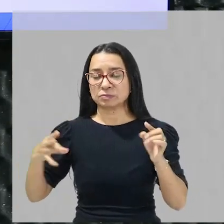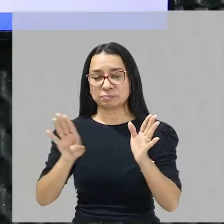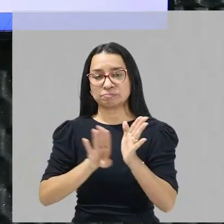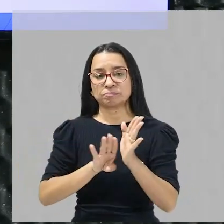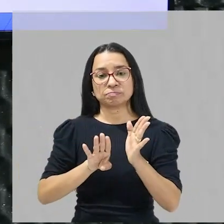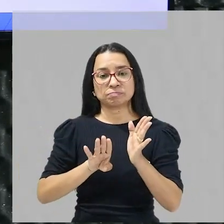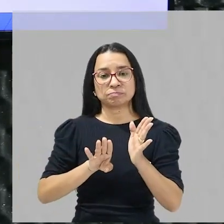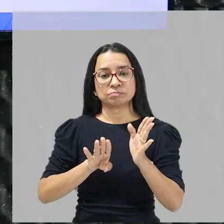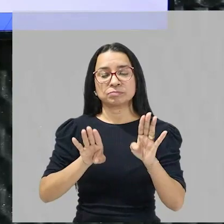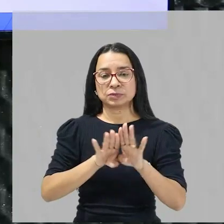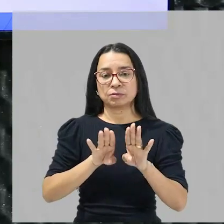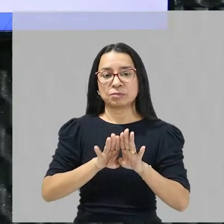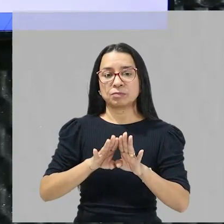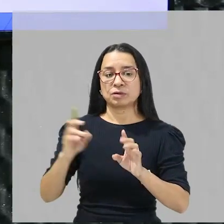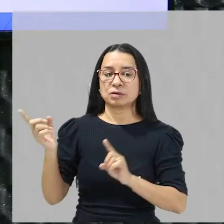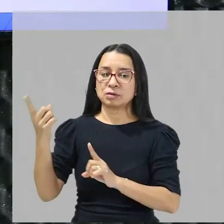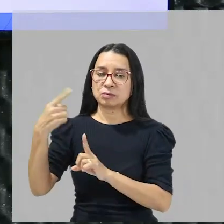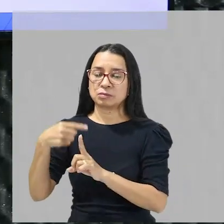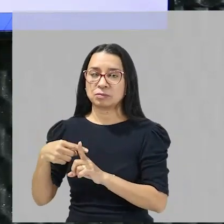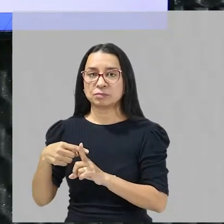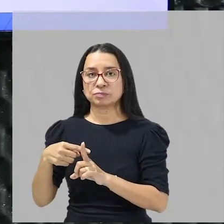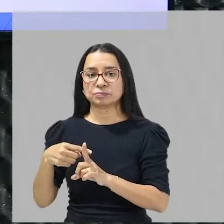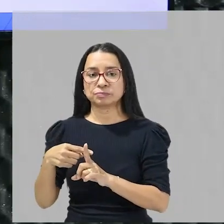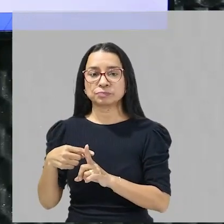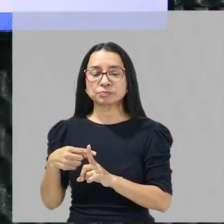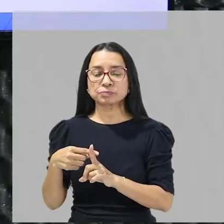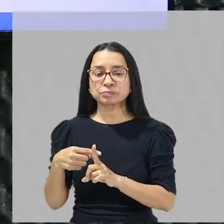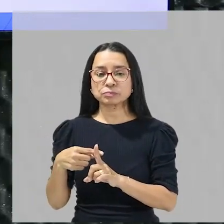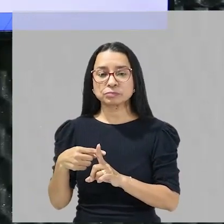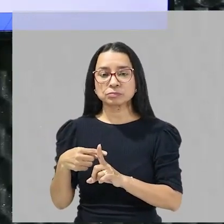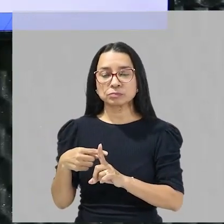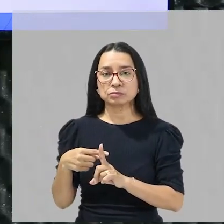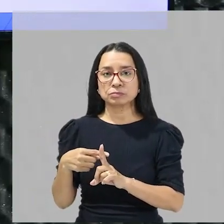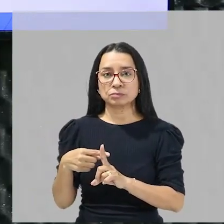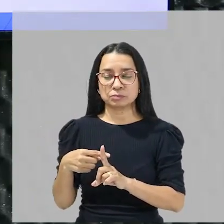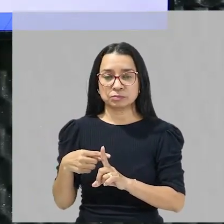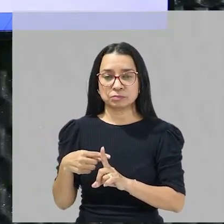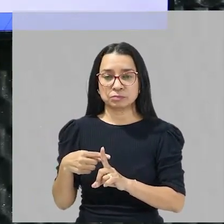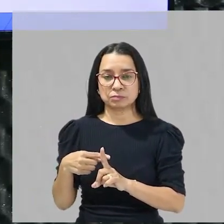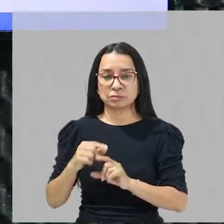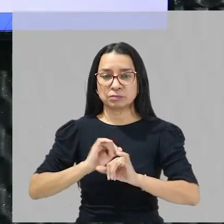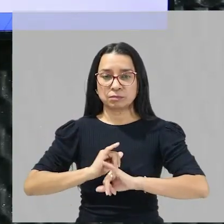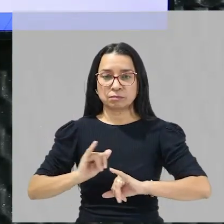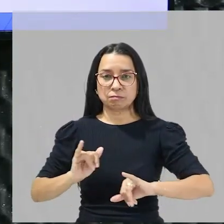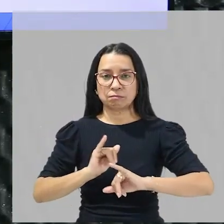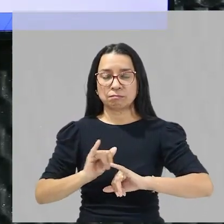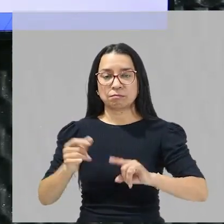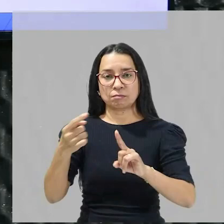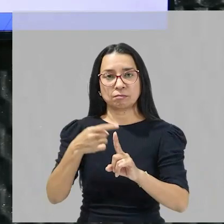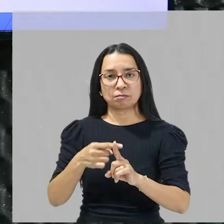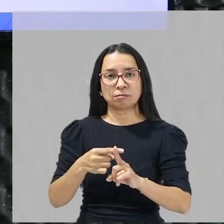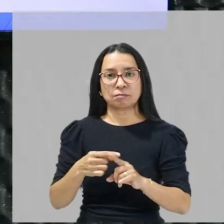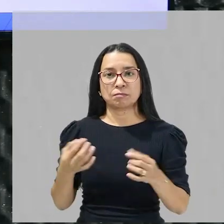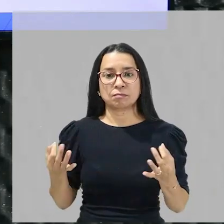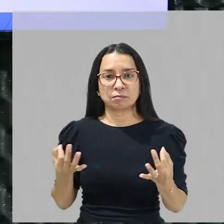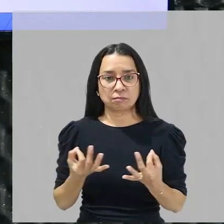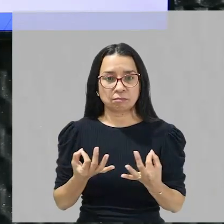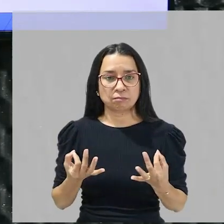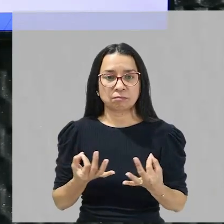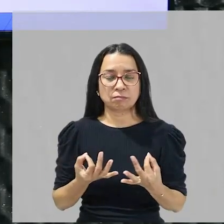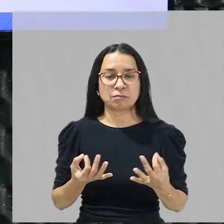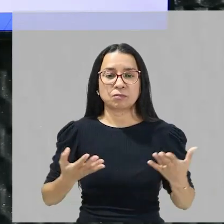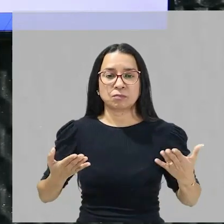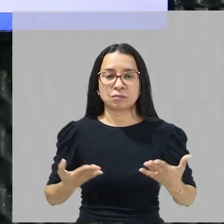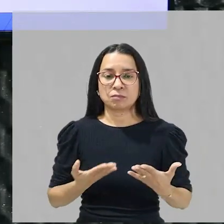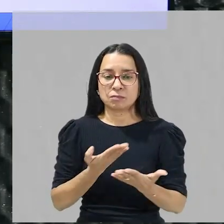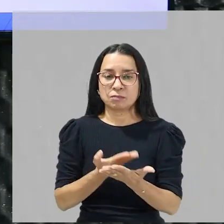está acima do eixo x, logo, essas informações são todas positivas. Pronto, já fizemos o estudo